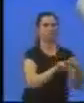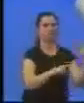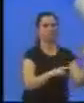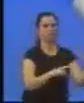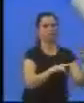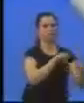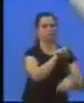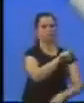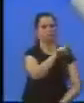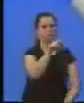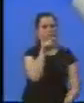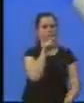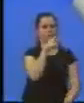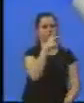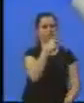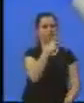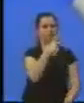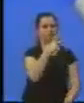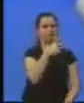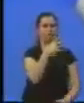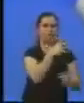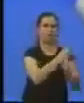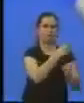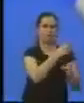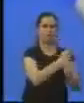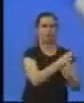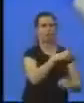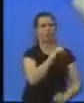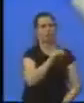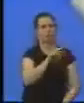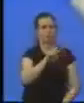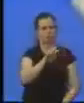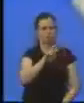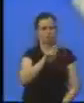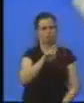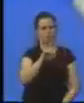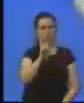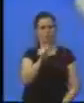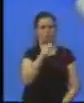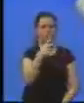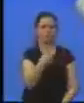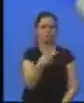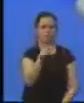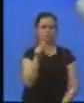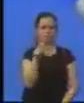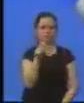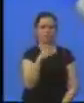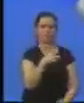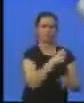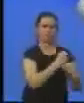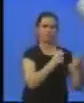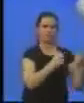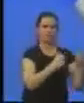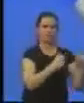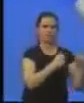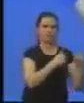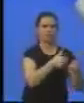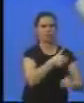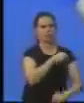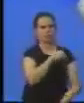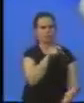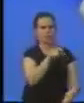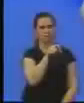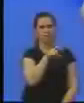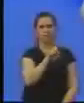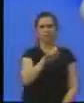o 5 fica, deriva o x². x², a derivada é 2x. Portanto, deu 10x a nossa derivada.